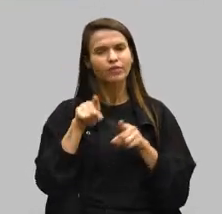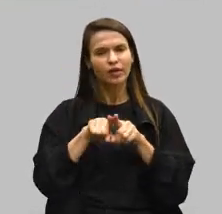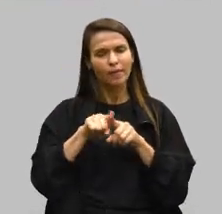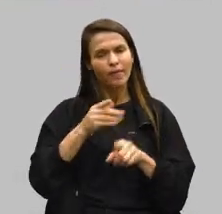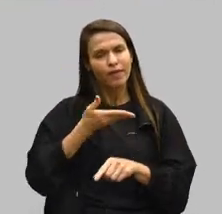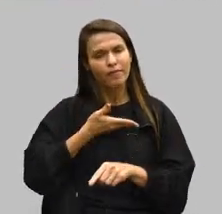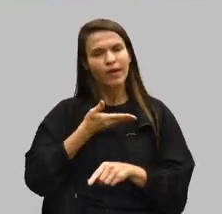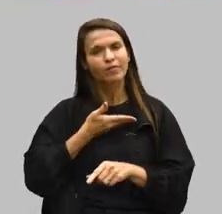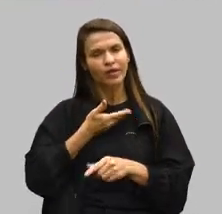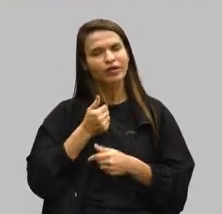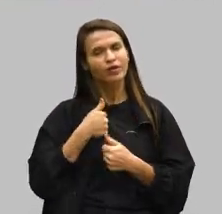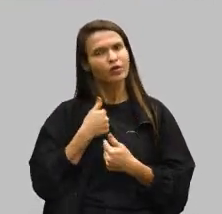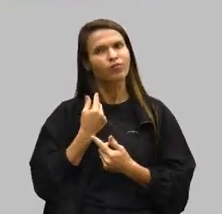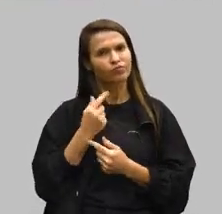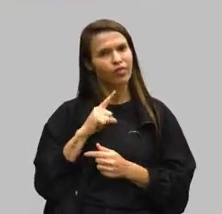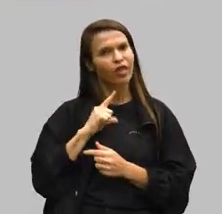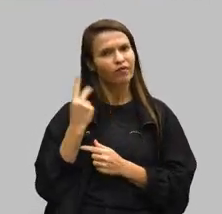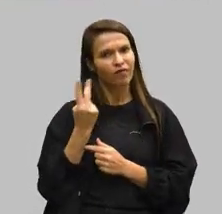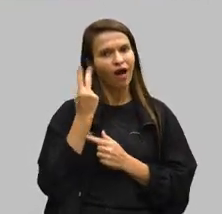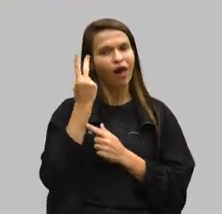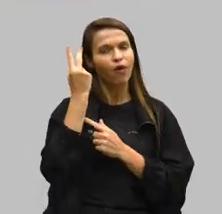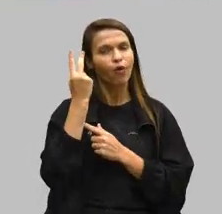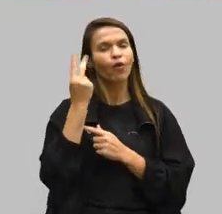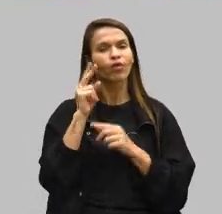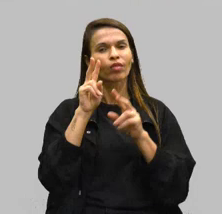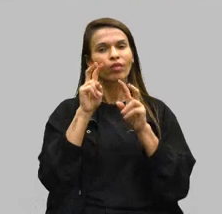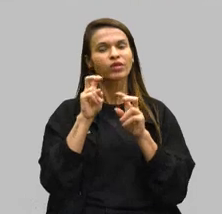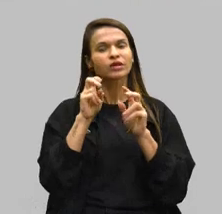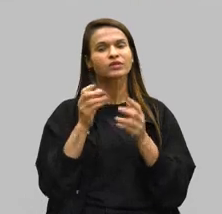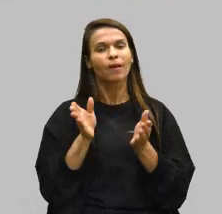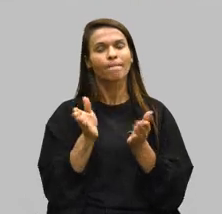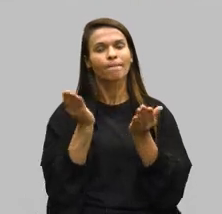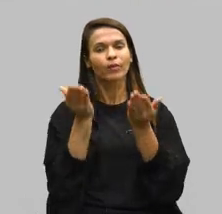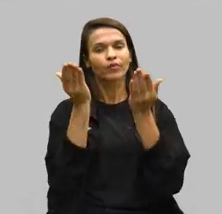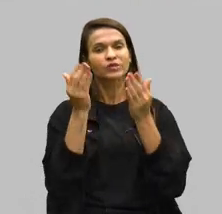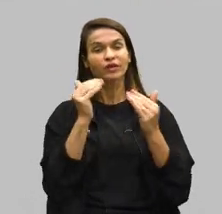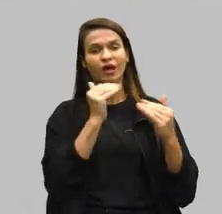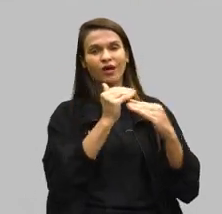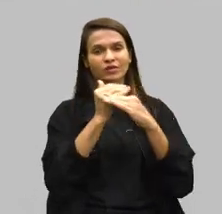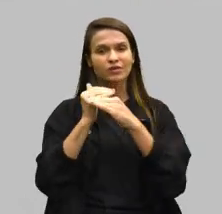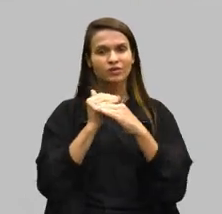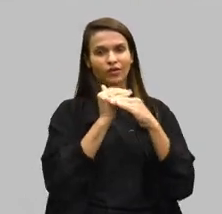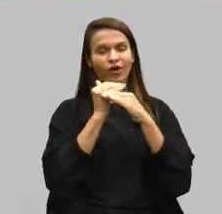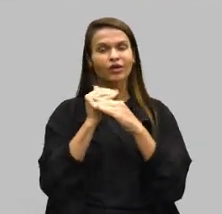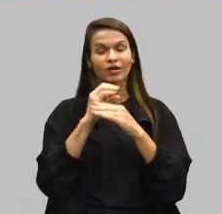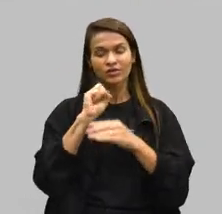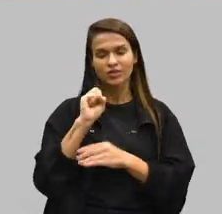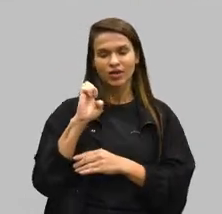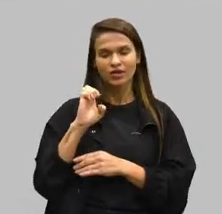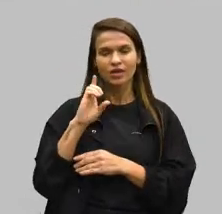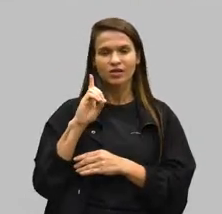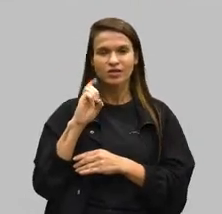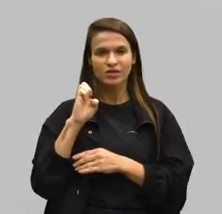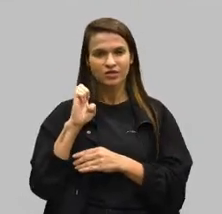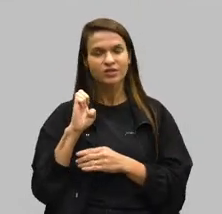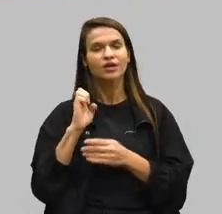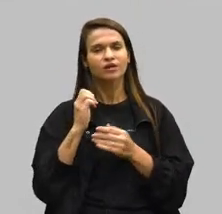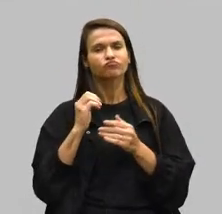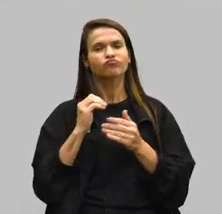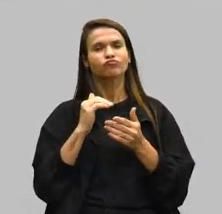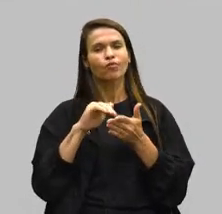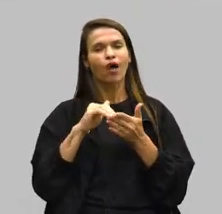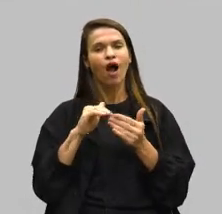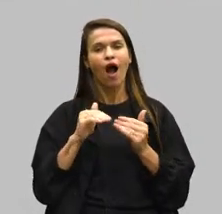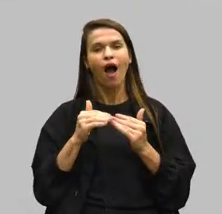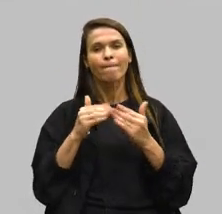que me é muito cara também a questão dessa promoção dessa igualdade e a CDs sempre estará de portas abertas e já recebi o convite aqui